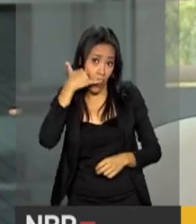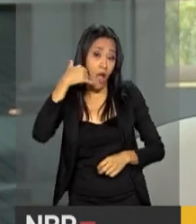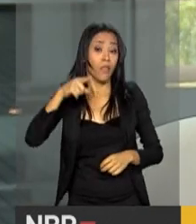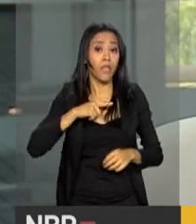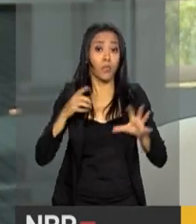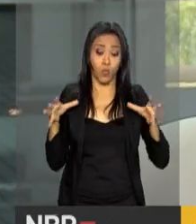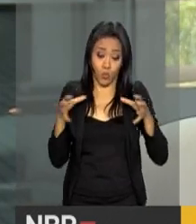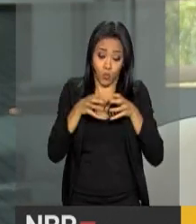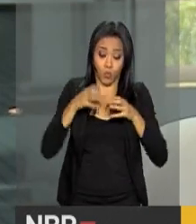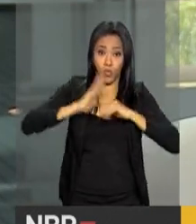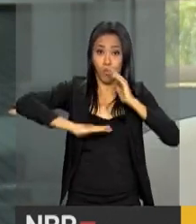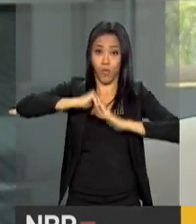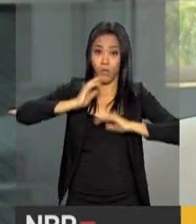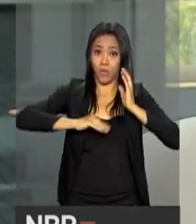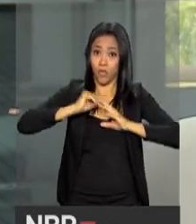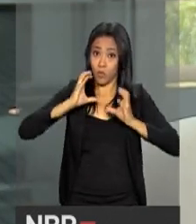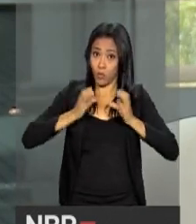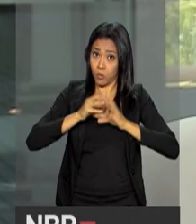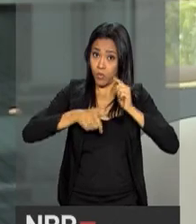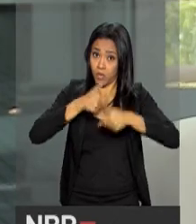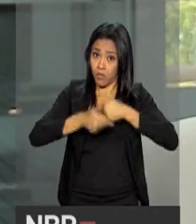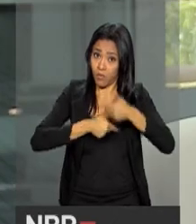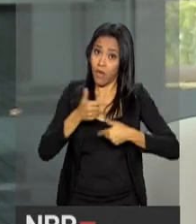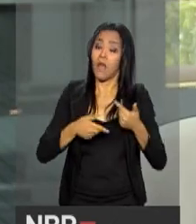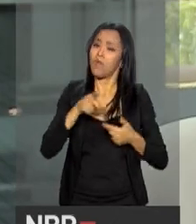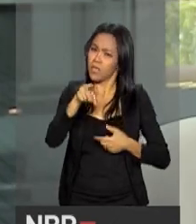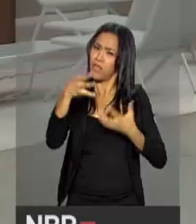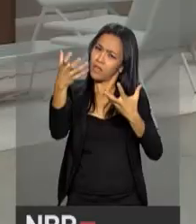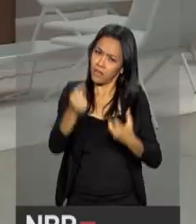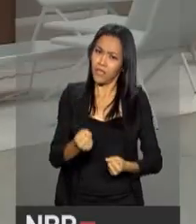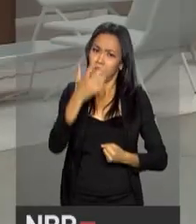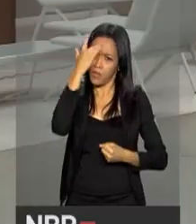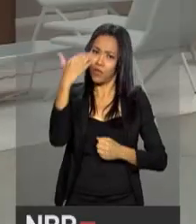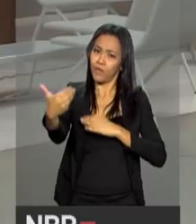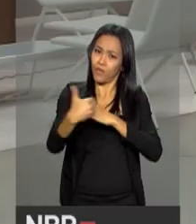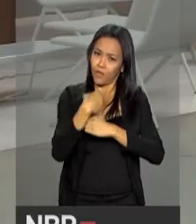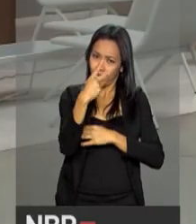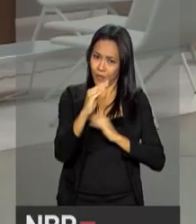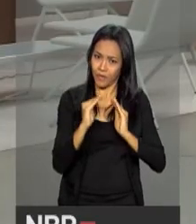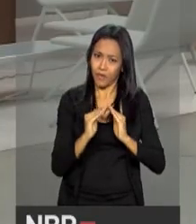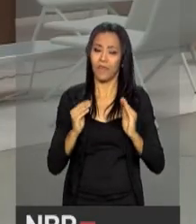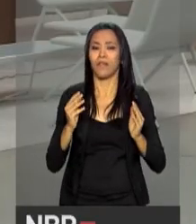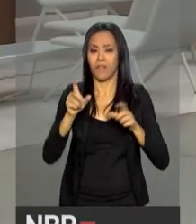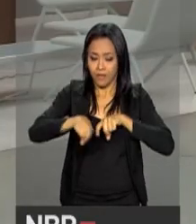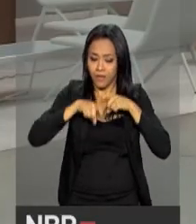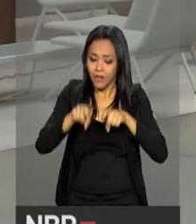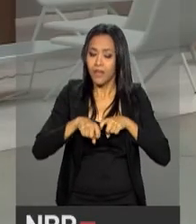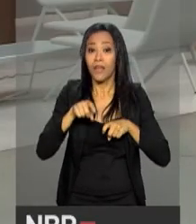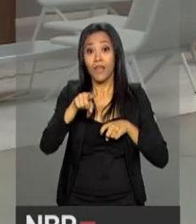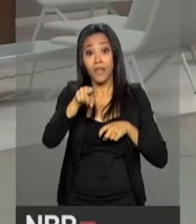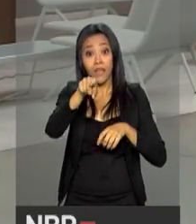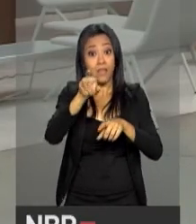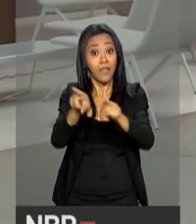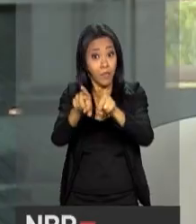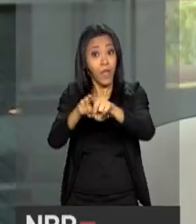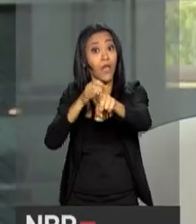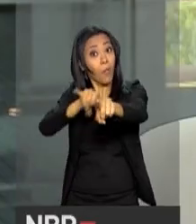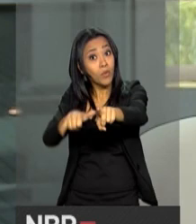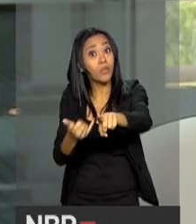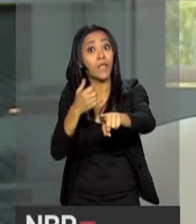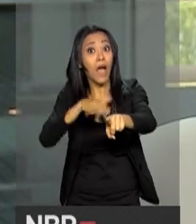equipe disponível preço mas que ele receba esse recenseador e é também uma oportunidade para eles por ali a sua realidade